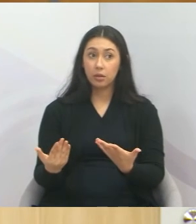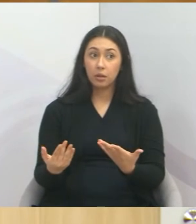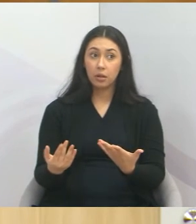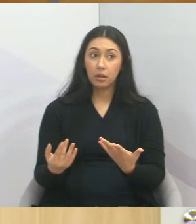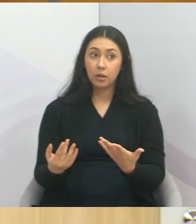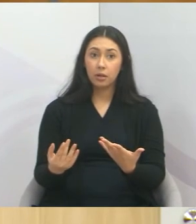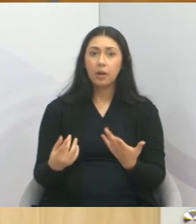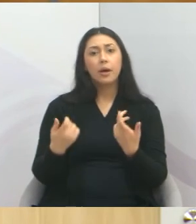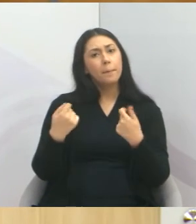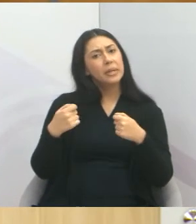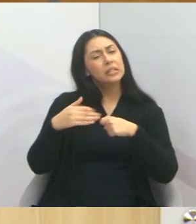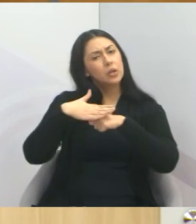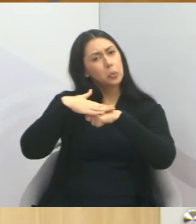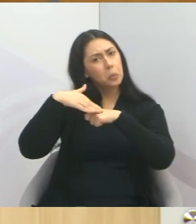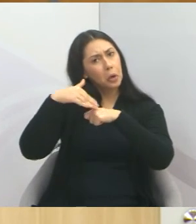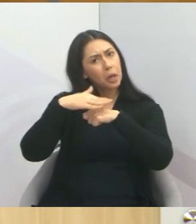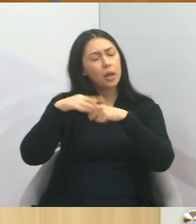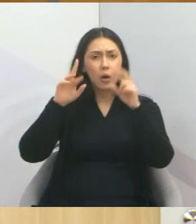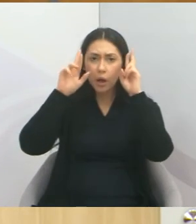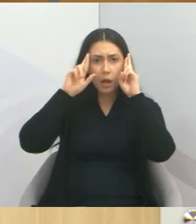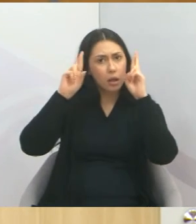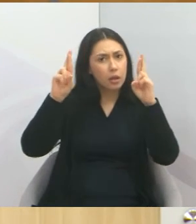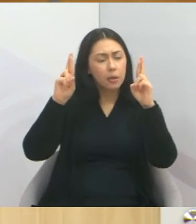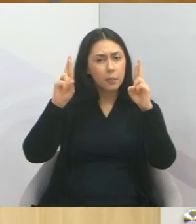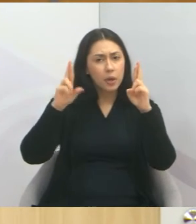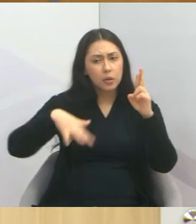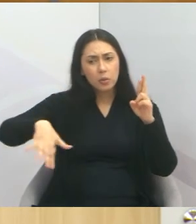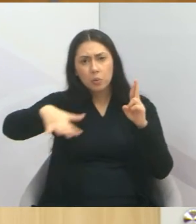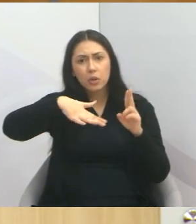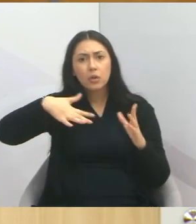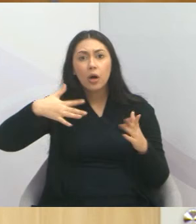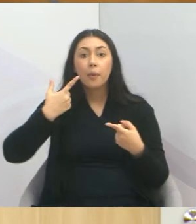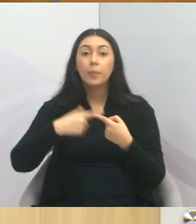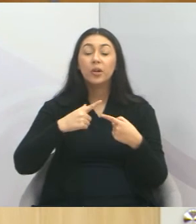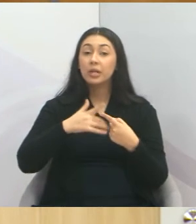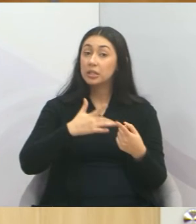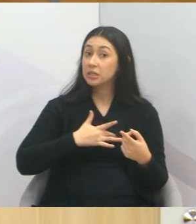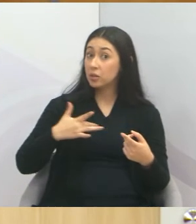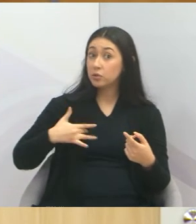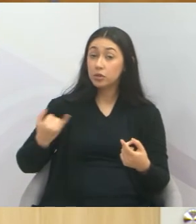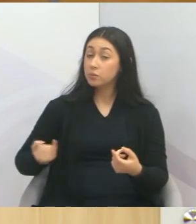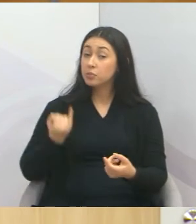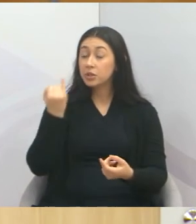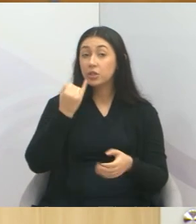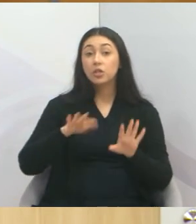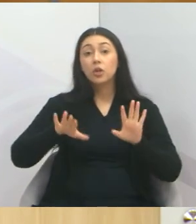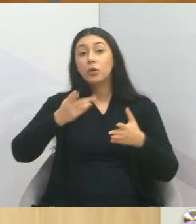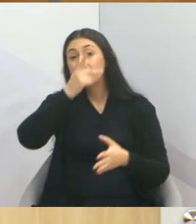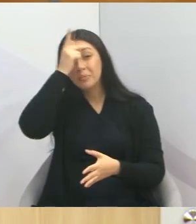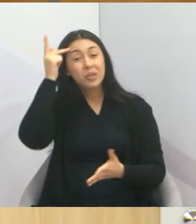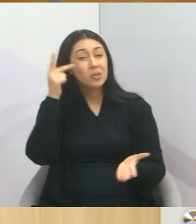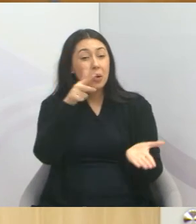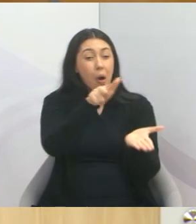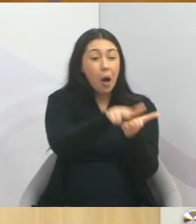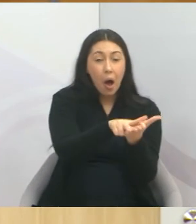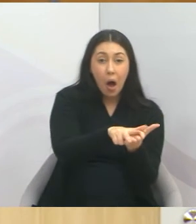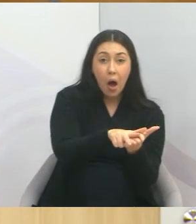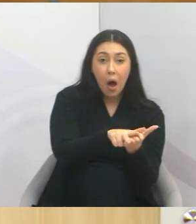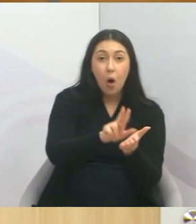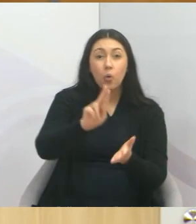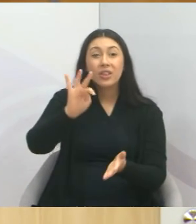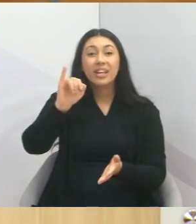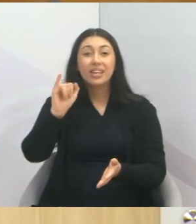só para ter um pouquinho mais de carinho um pouquinho mais respeito com o ser humano e com as pessoas porque a saúde É tudo quando a pessoa se vê no leito de UTI